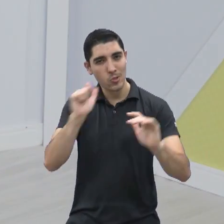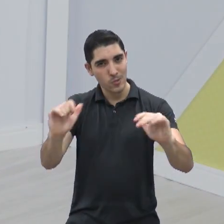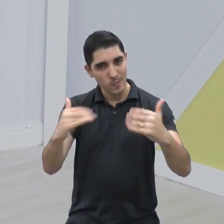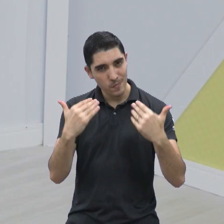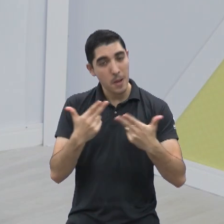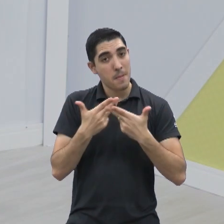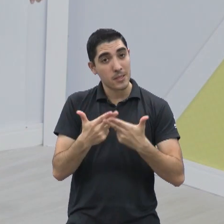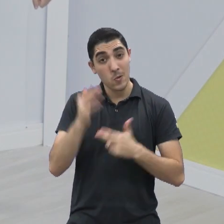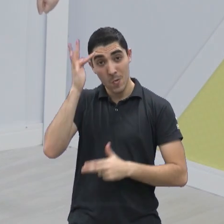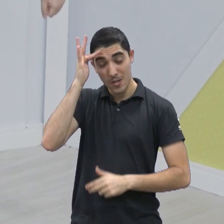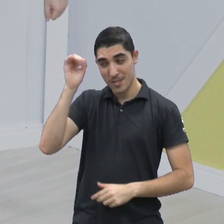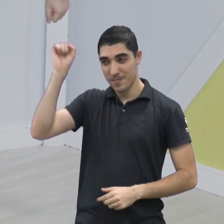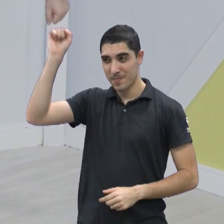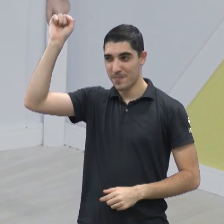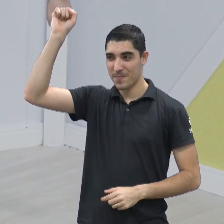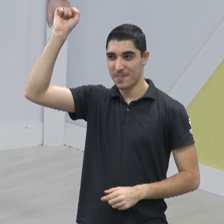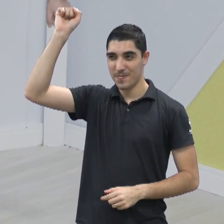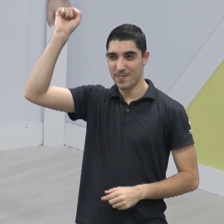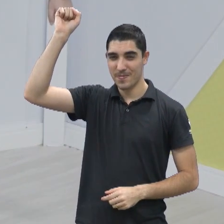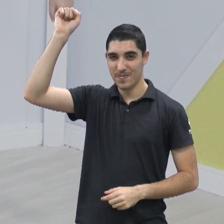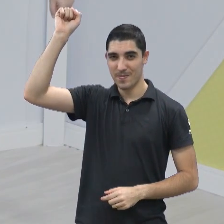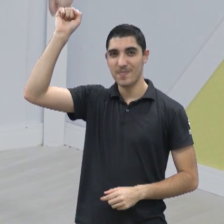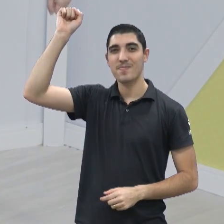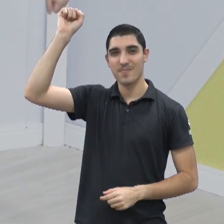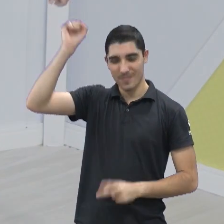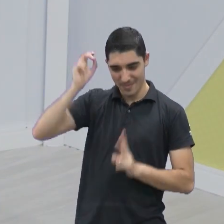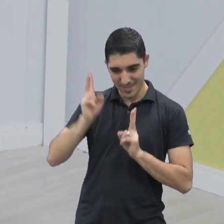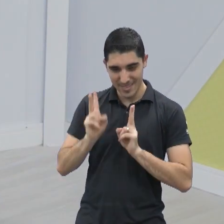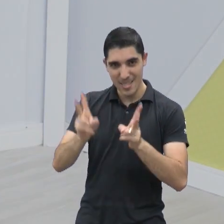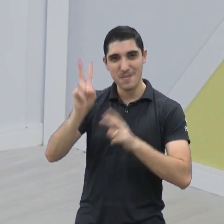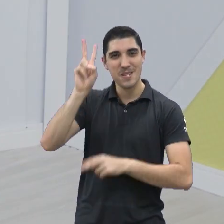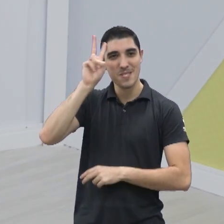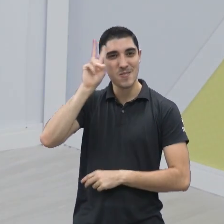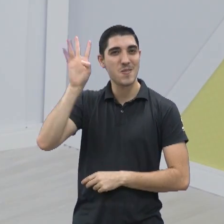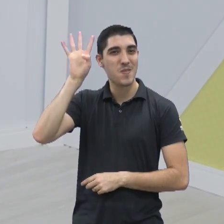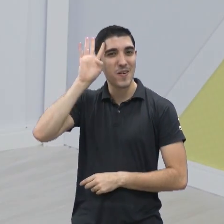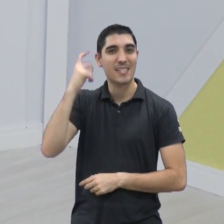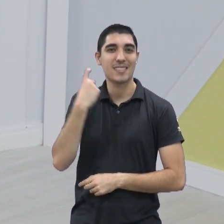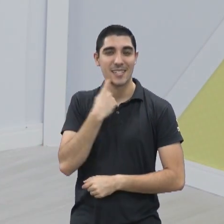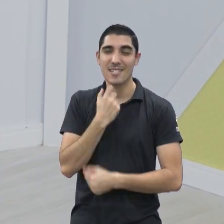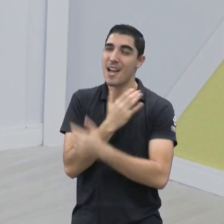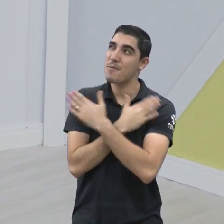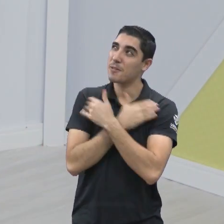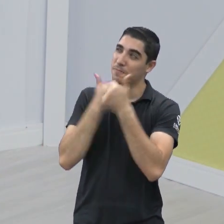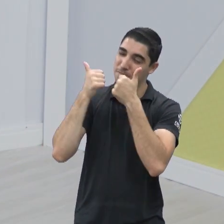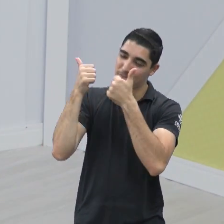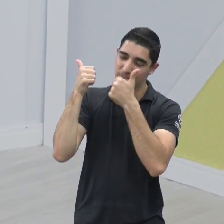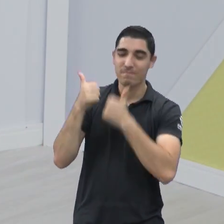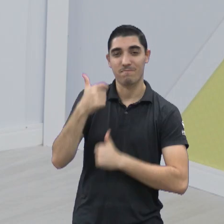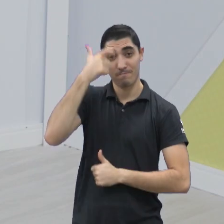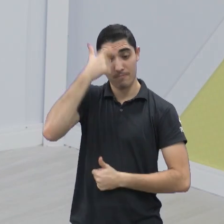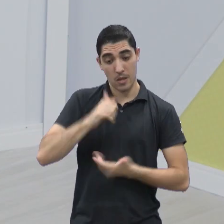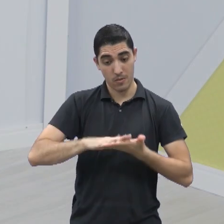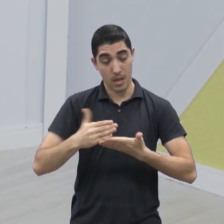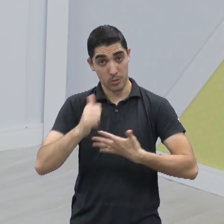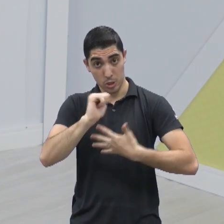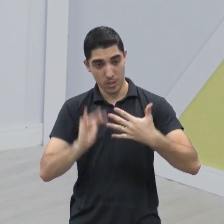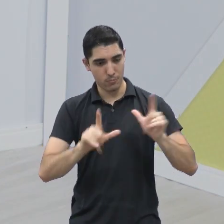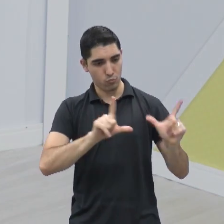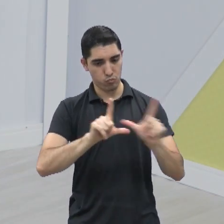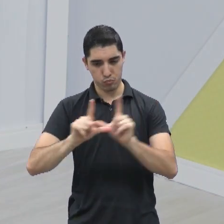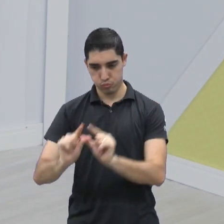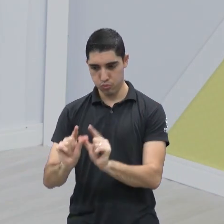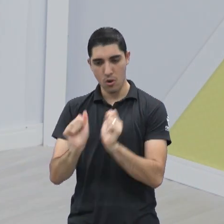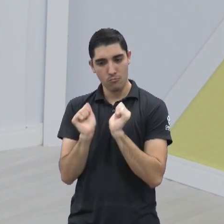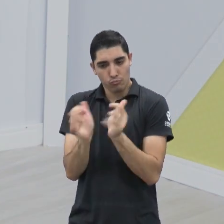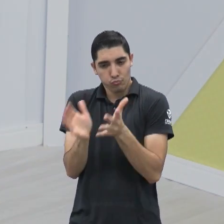sua paciência, Luizão. Aquele soquinho maroto de toda segunda, quarta e sexta. Um grande abraço, obrigado. O Luizão sempre levando a informação para a comunidade